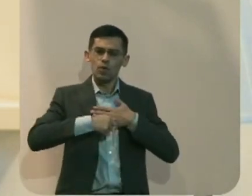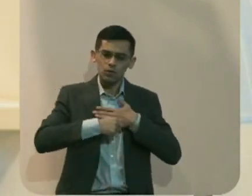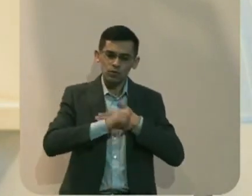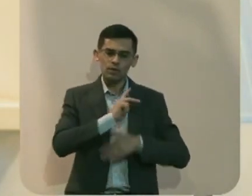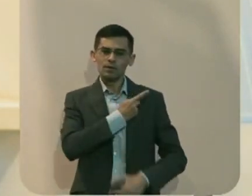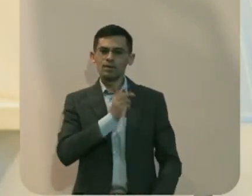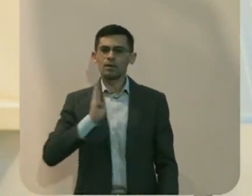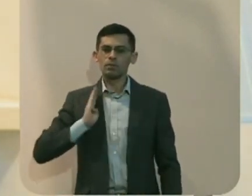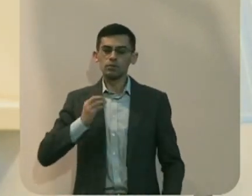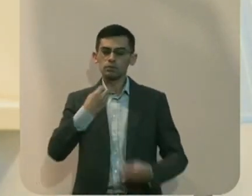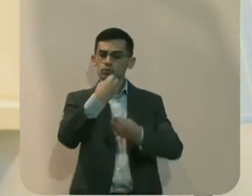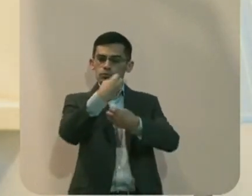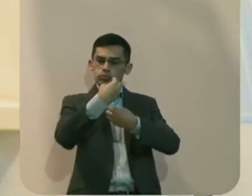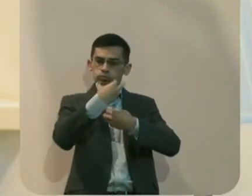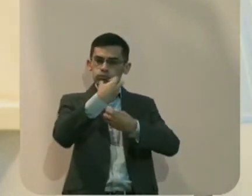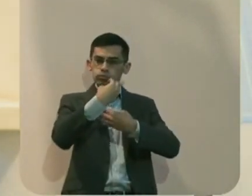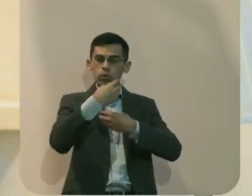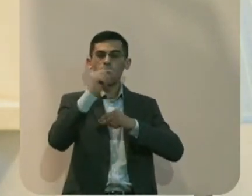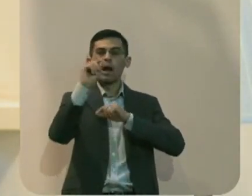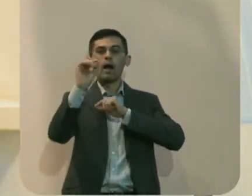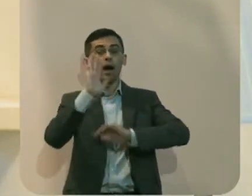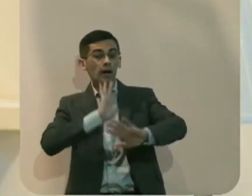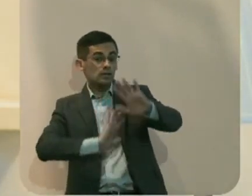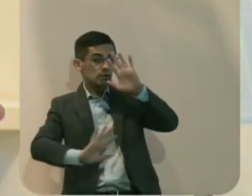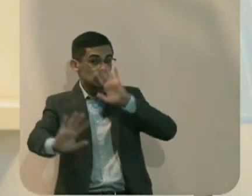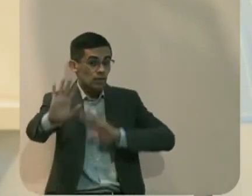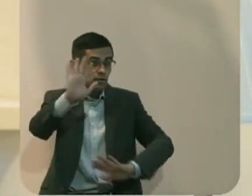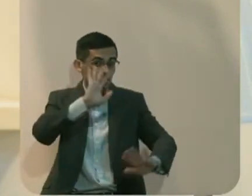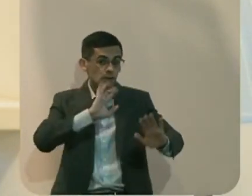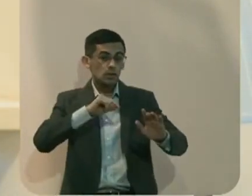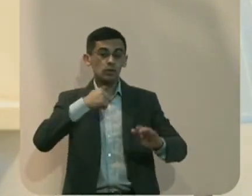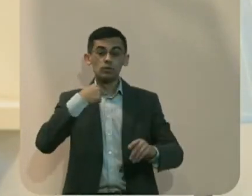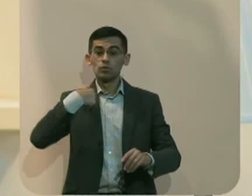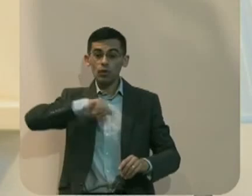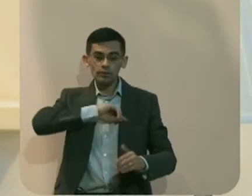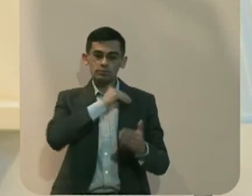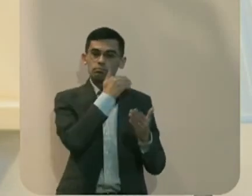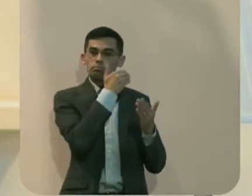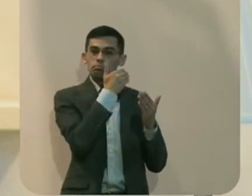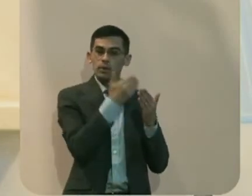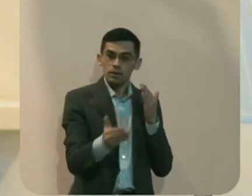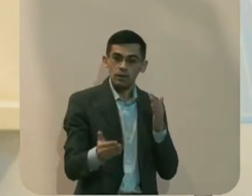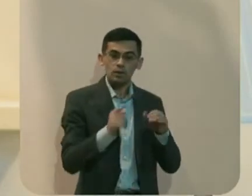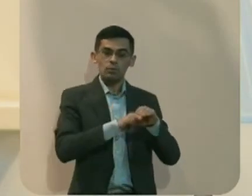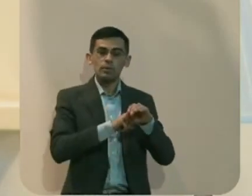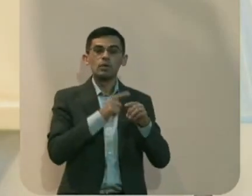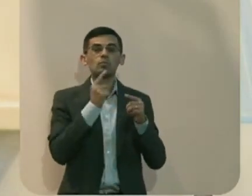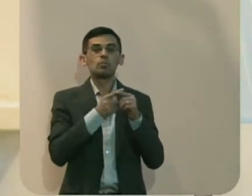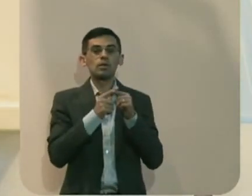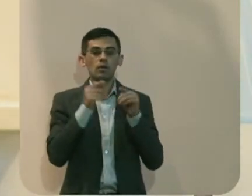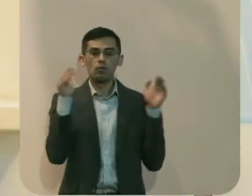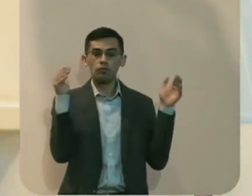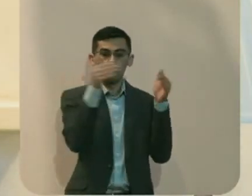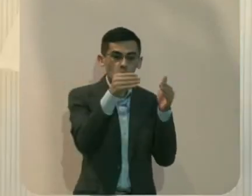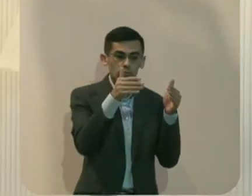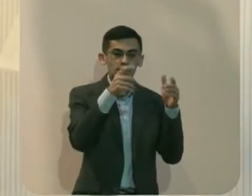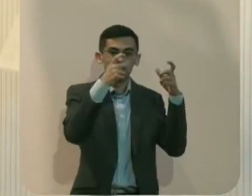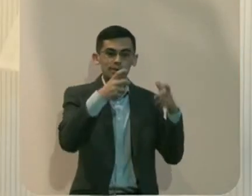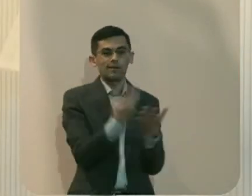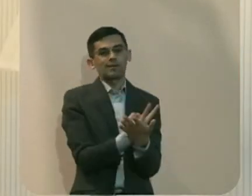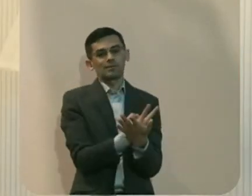ensinar que, às vezes, nós estamos perdendo a corrida porque o nosso foco está no lugar